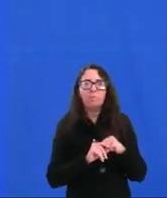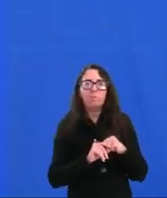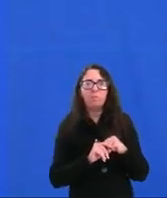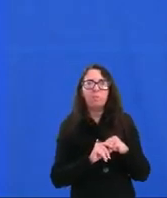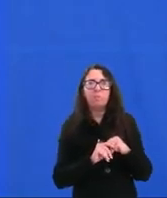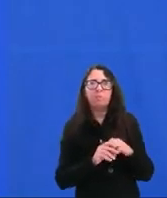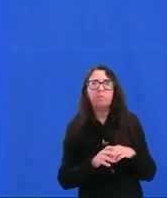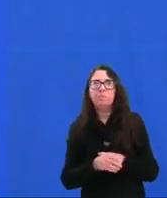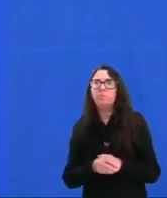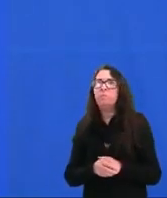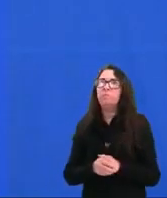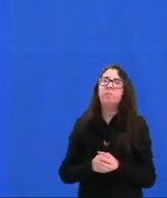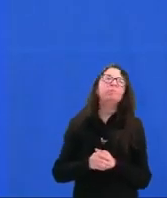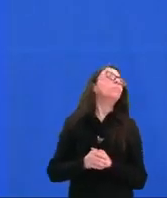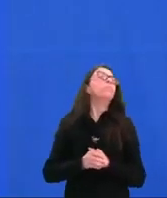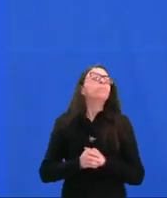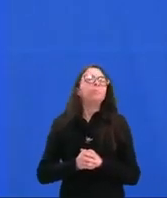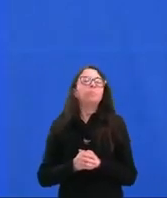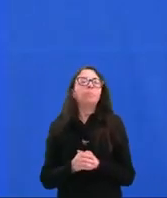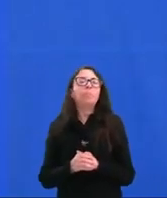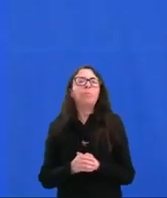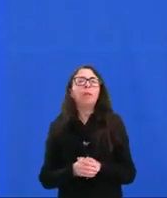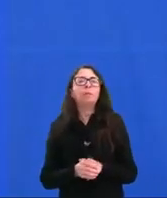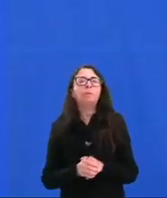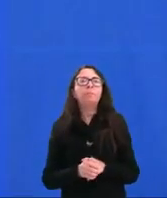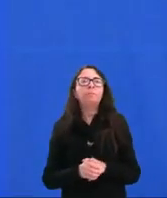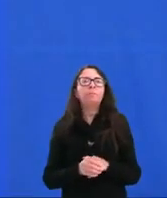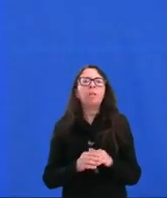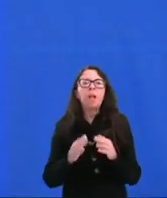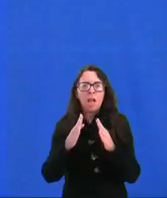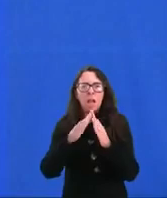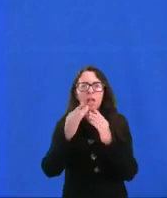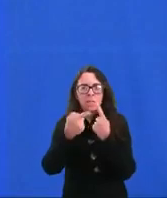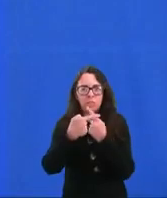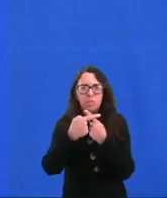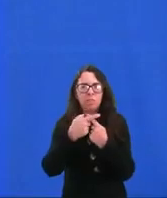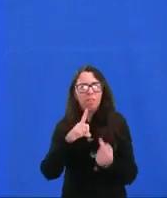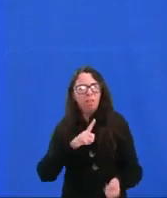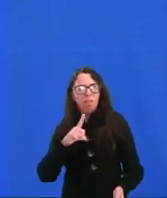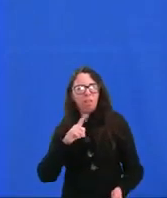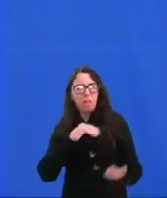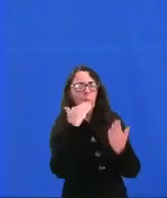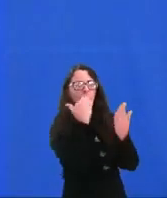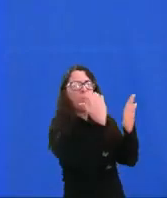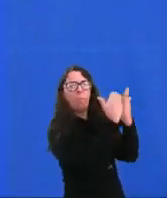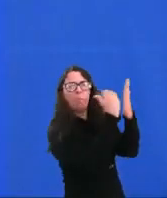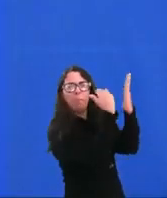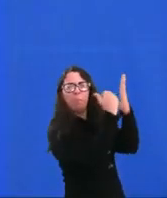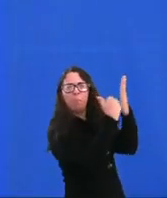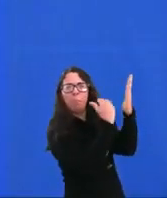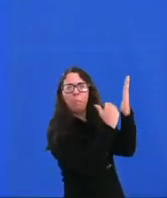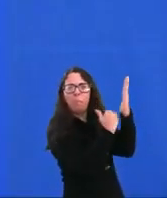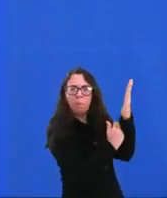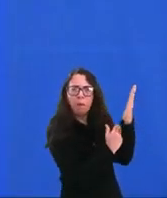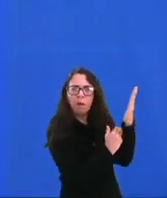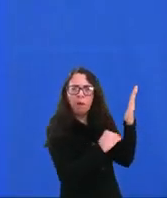uma igreja deve estar submisso ao senhorio de